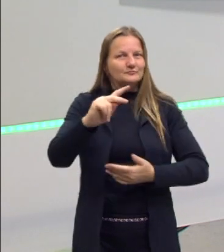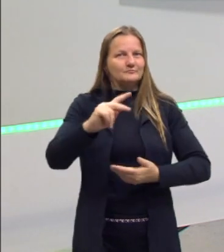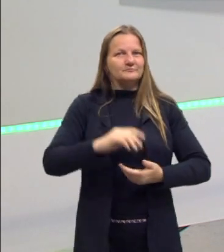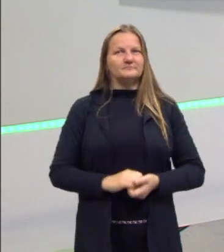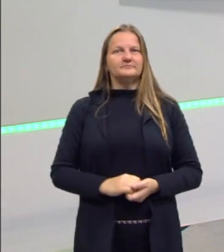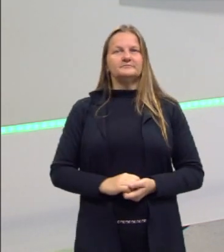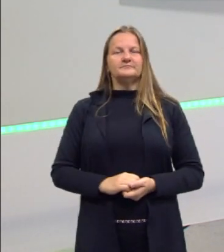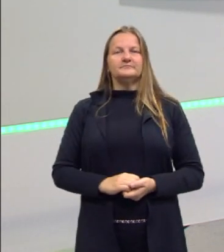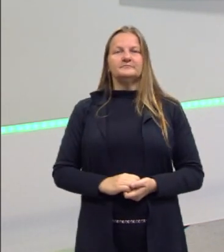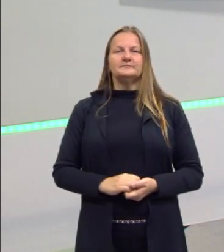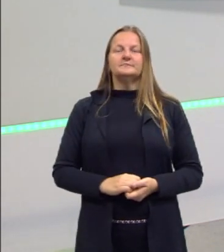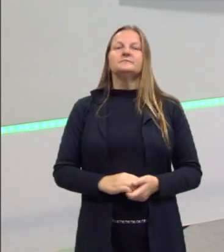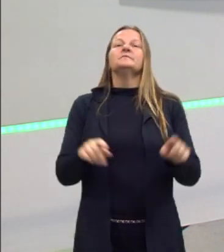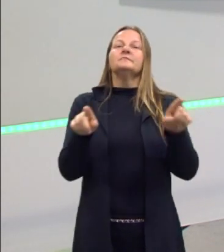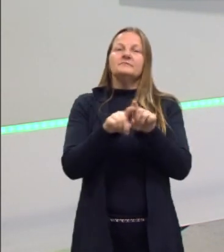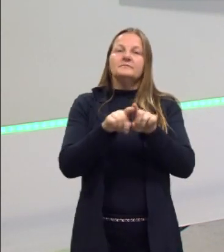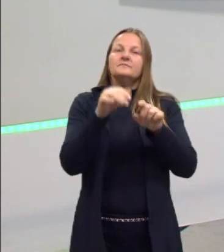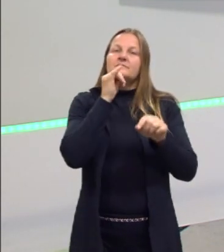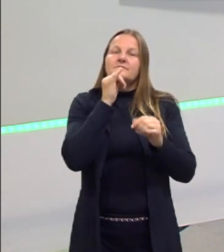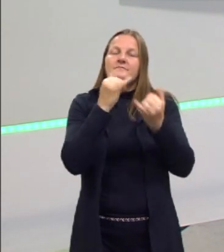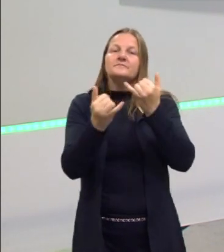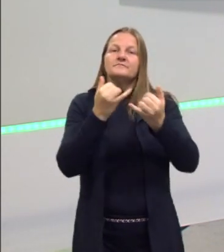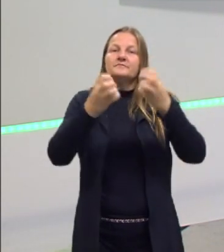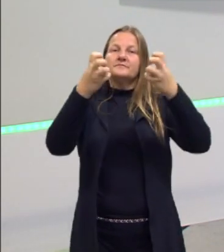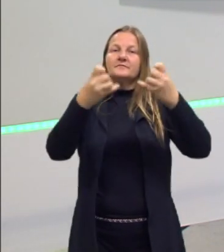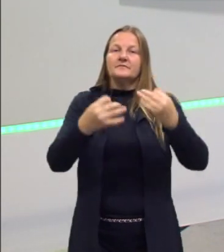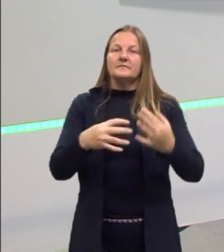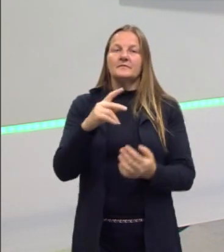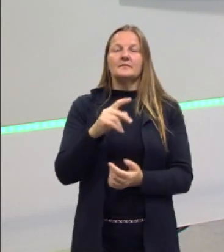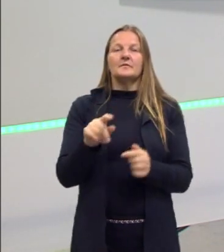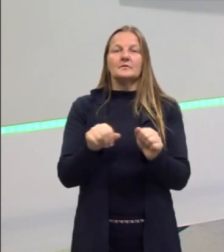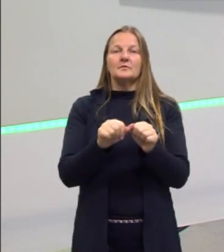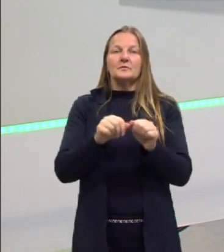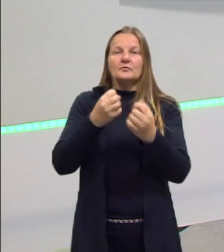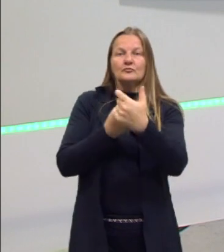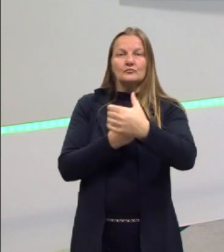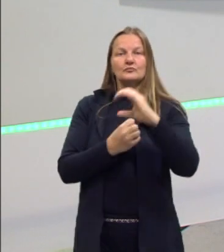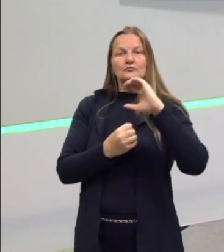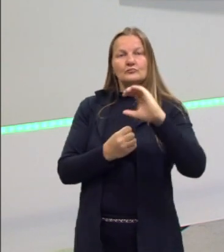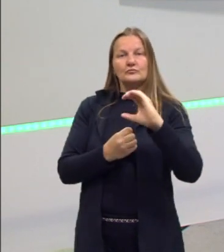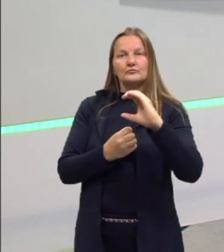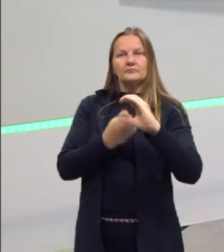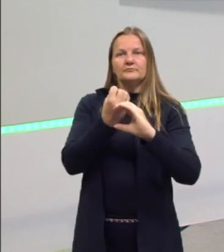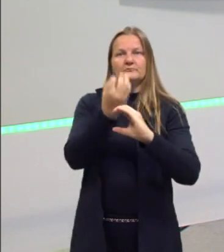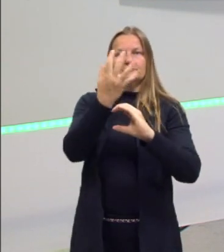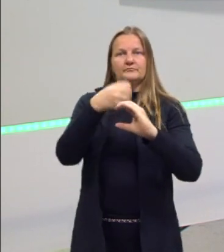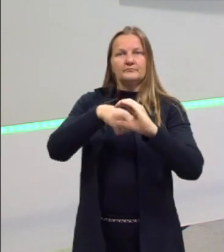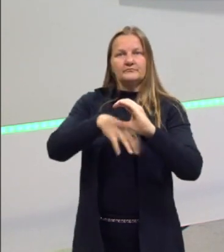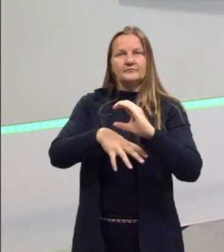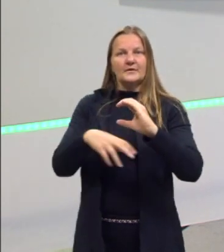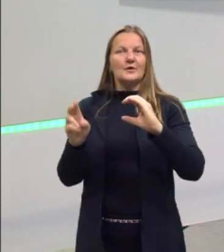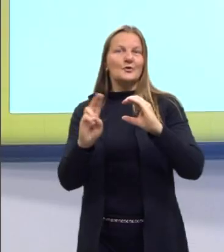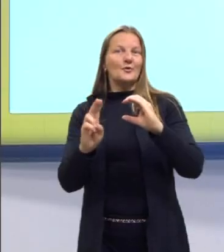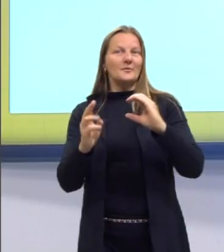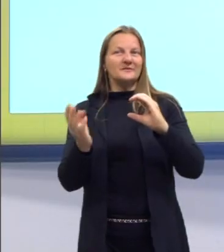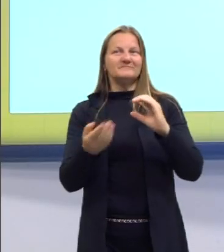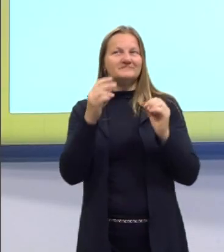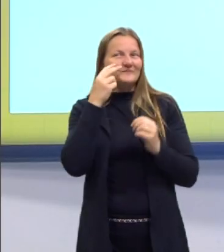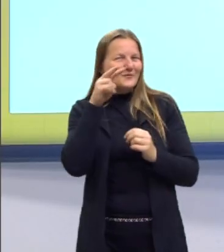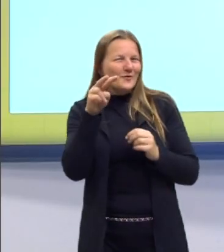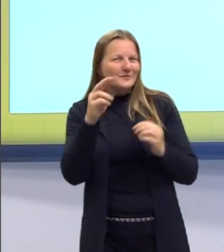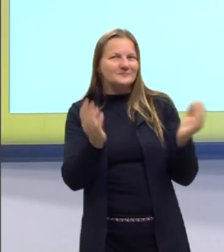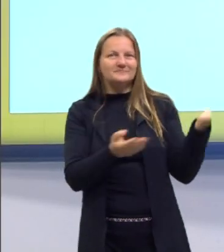é bom pegando o exemplo lá do hidrocarboneto daquela cadeia que tem ramificações a gente vai tentar dar nomes né então vamos dar